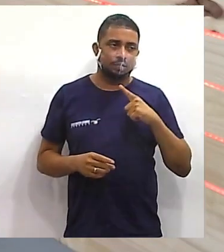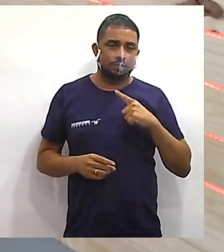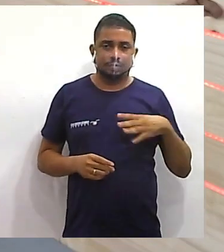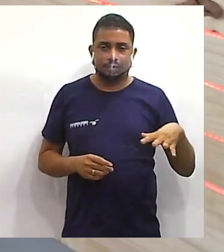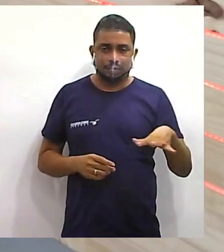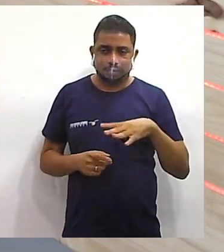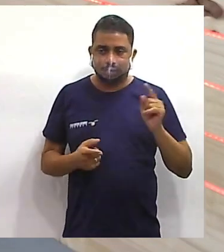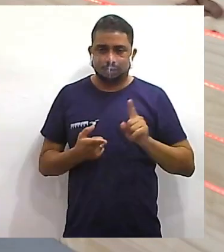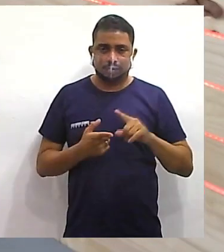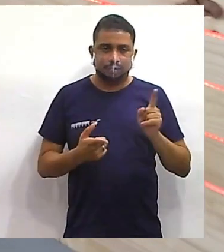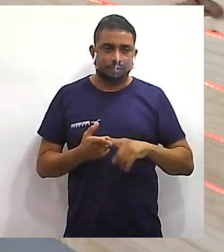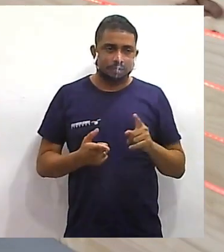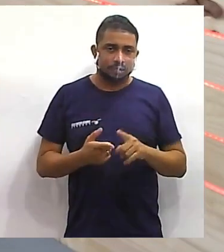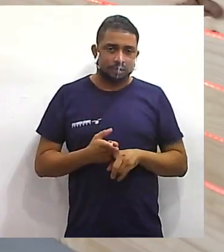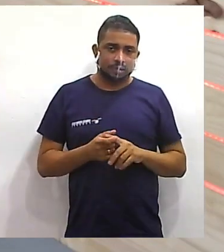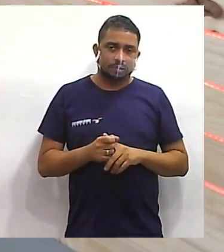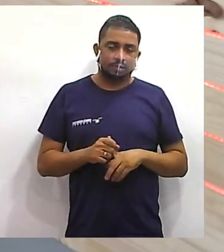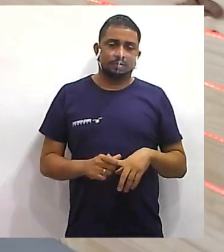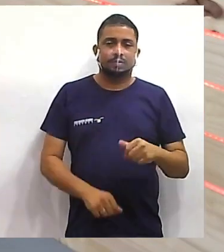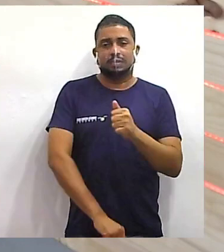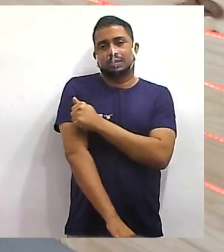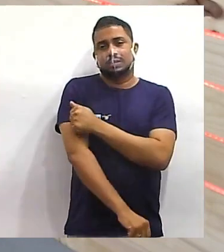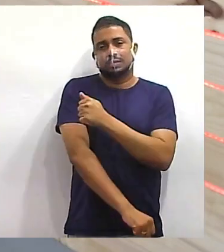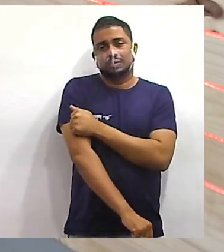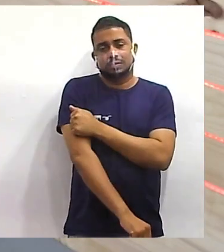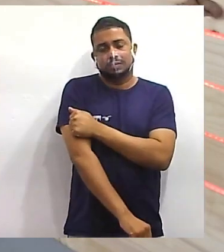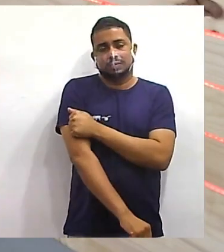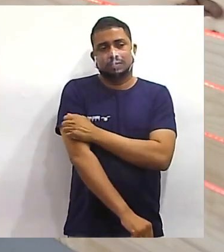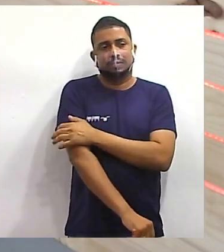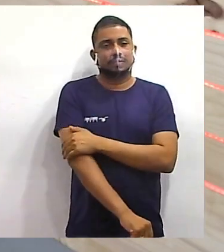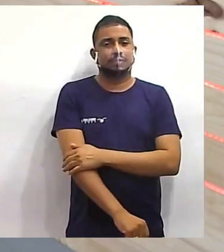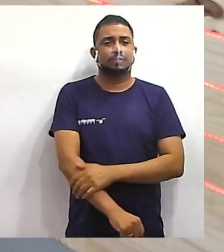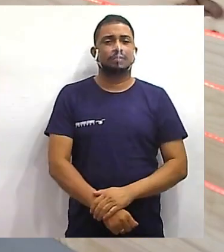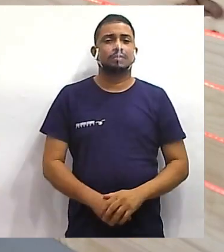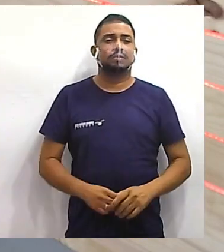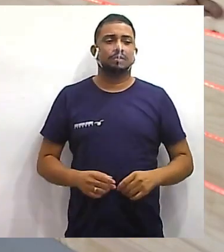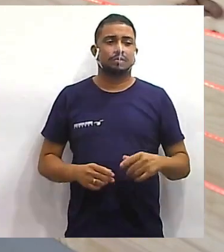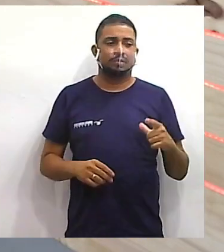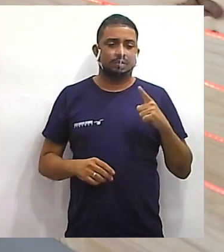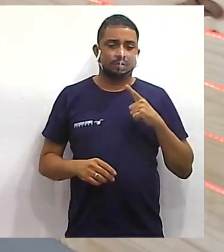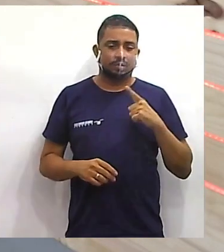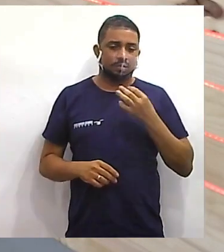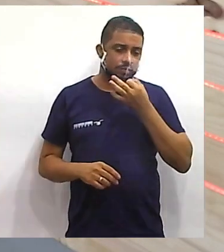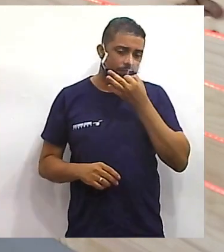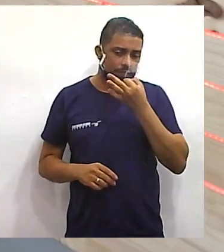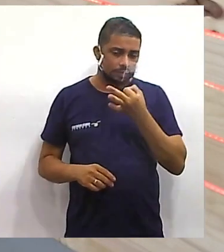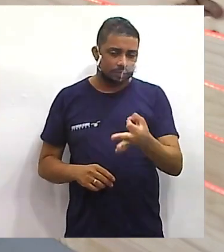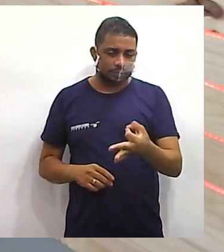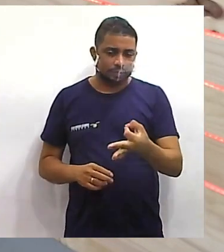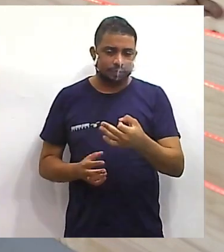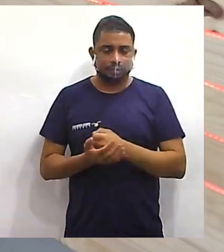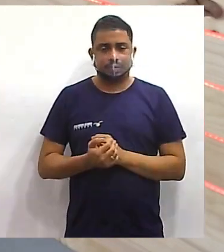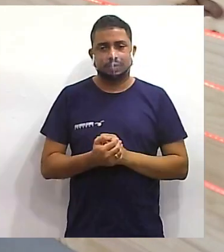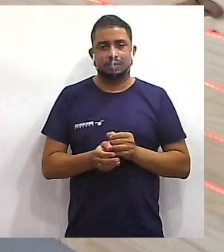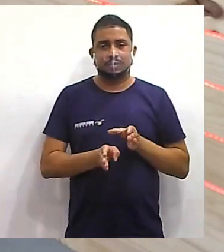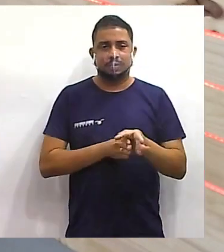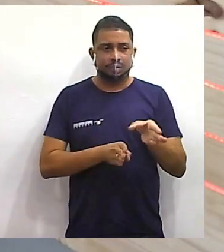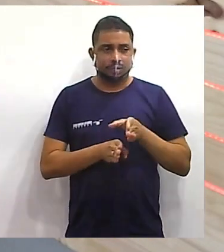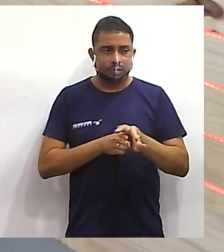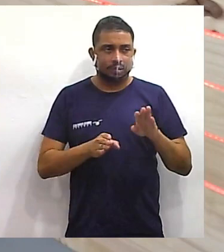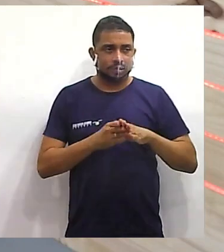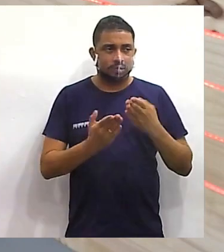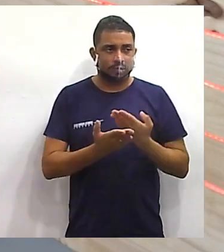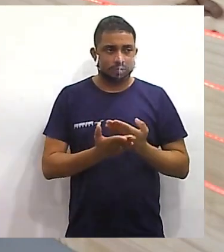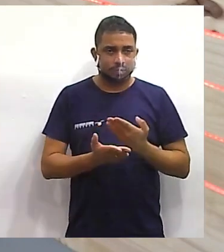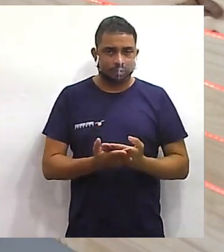espaço também para os alunos se manifestarem, para os alunos opinarem, quando o conselho escolar